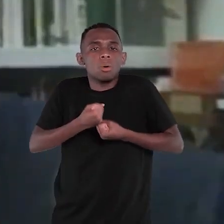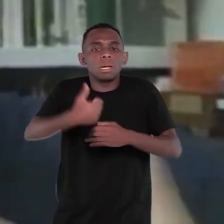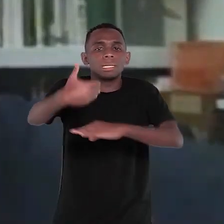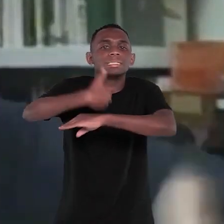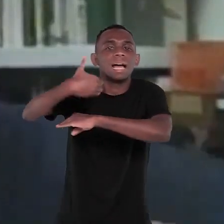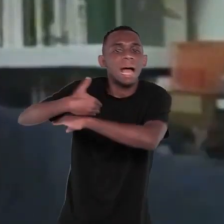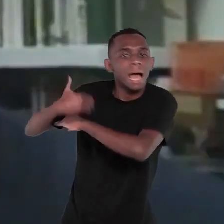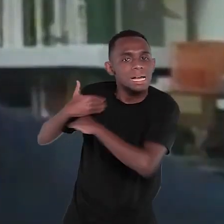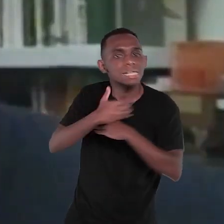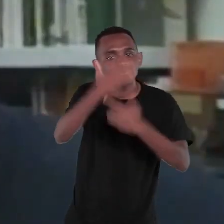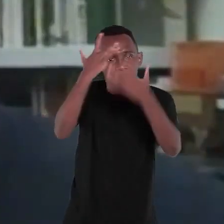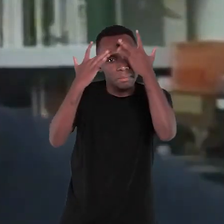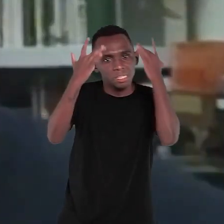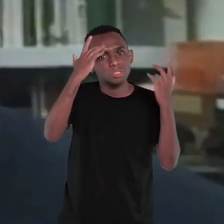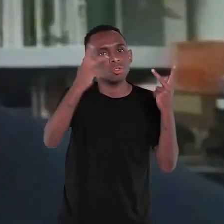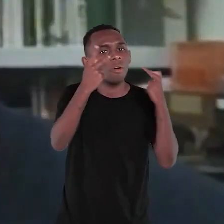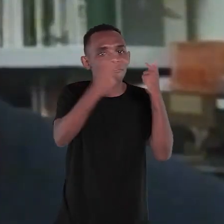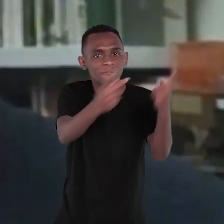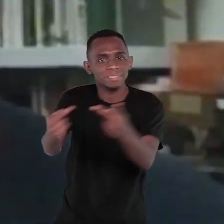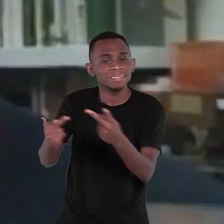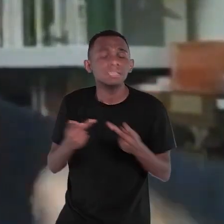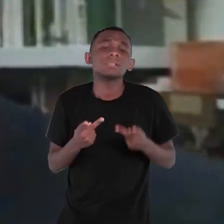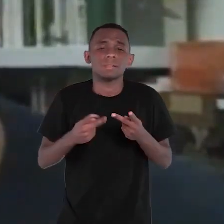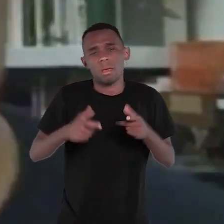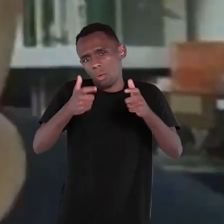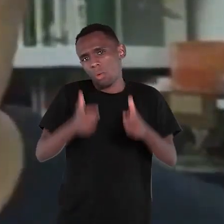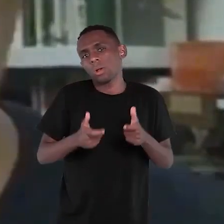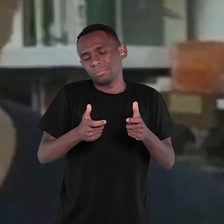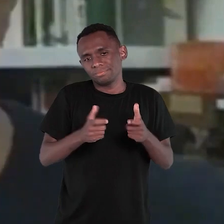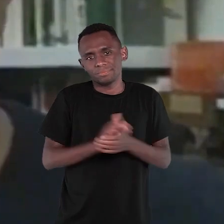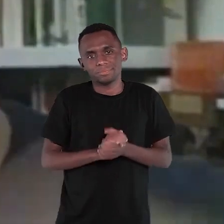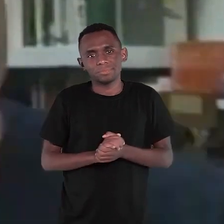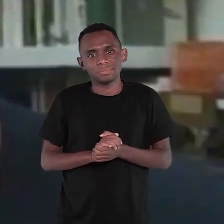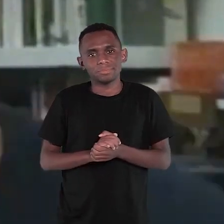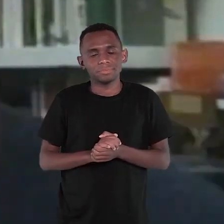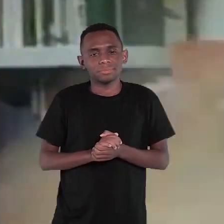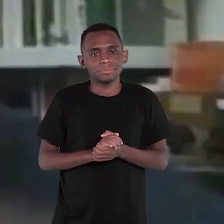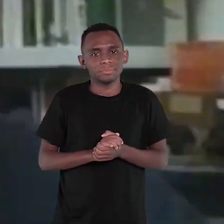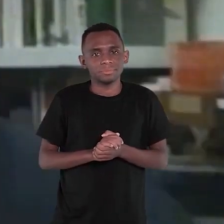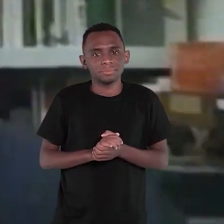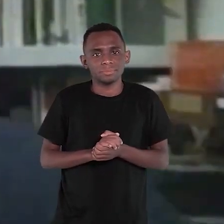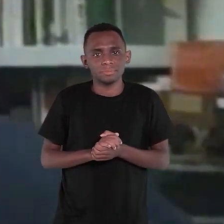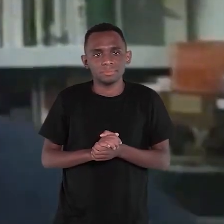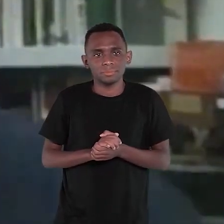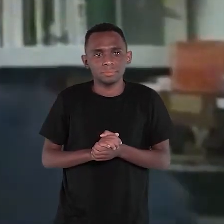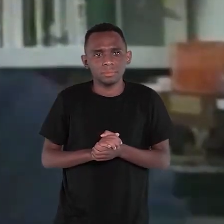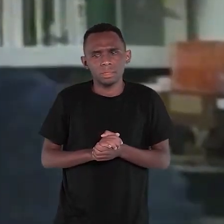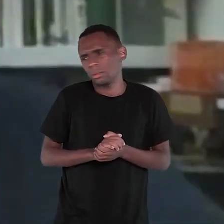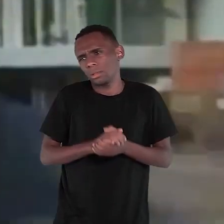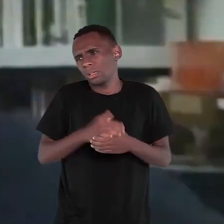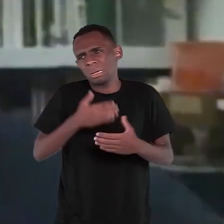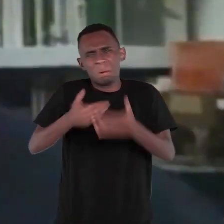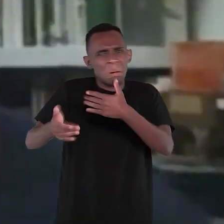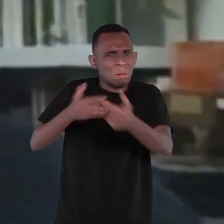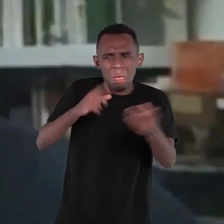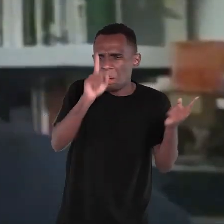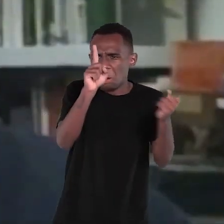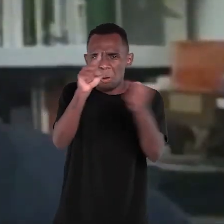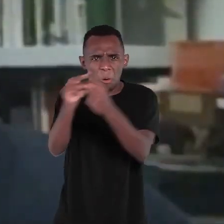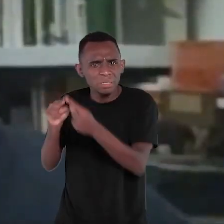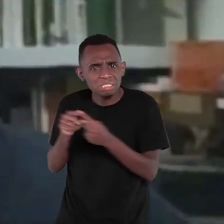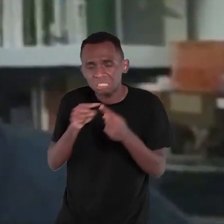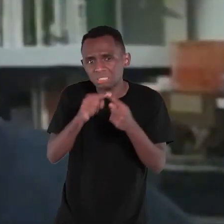afetivamente, positivamente carregada para receber as pessoas que vão à biblioteca pelos motivos que